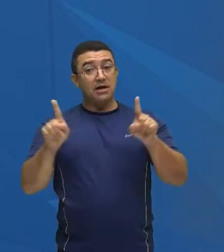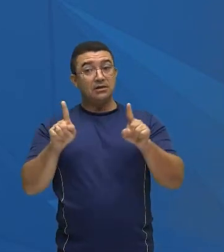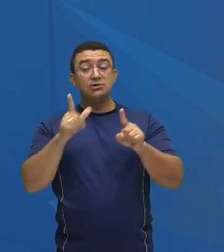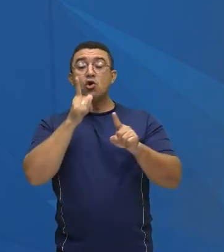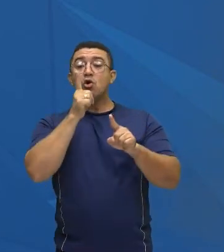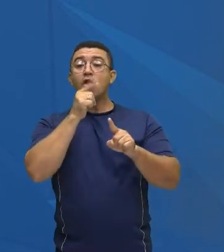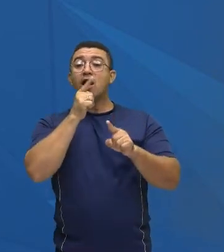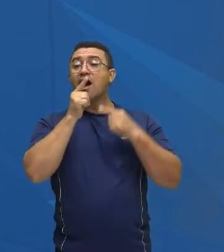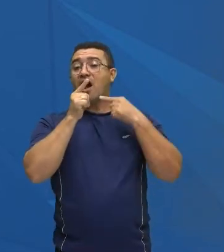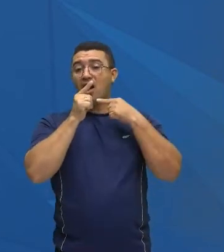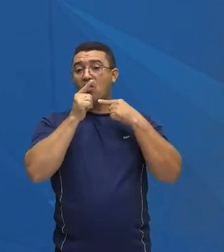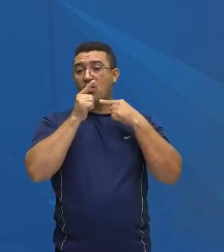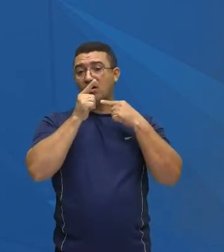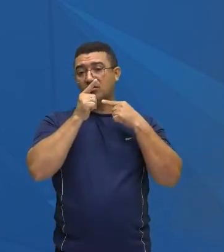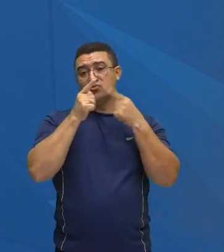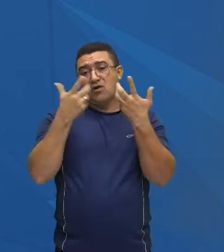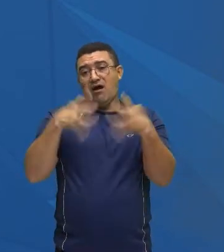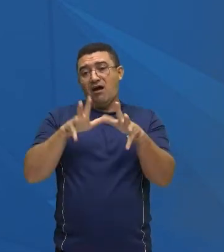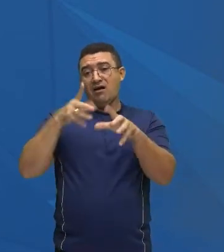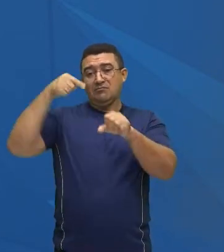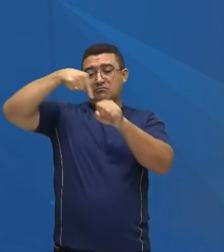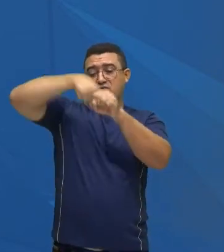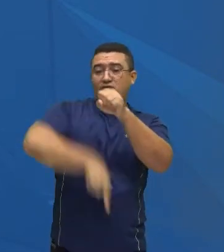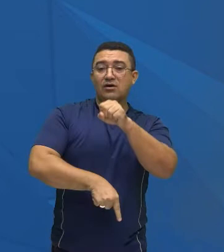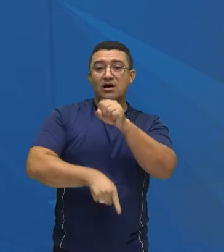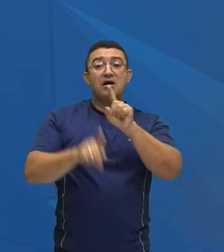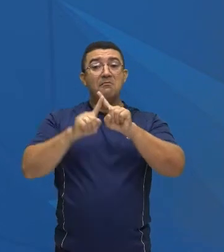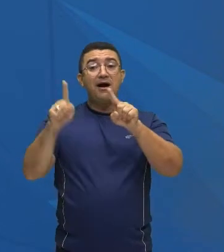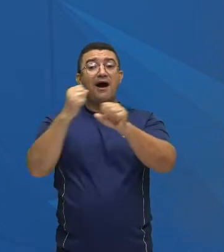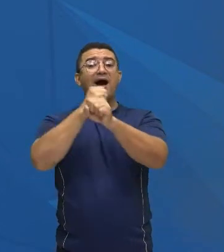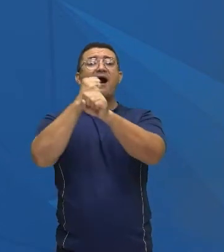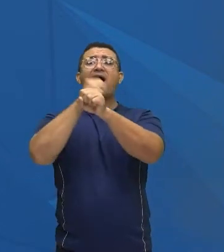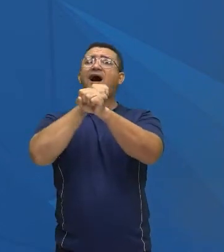não necessariamente é perfurar a rocha, mas ela causa